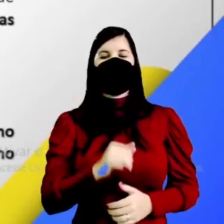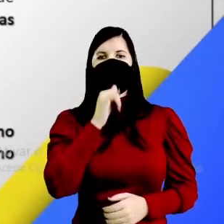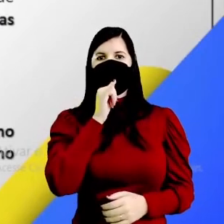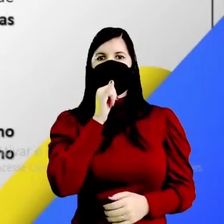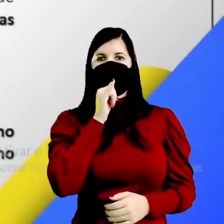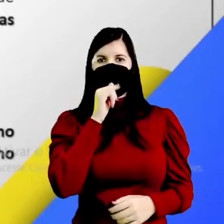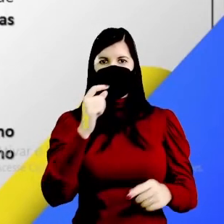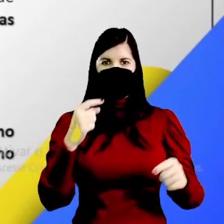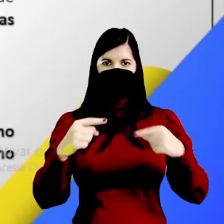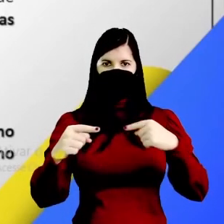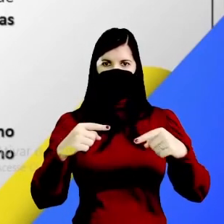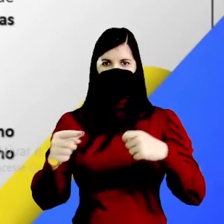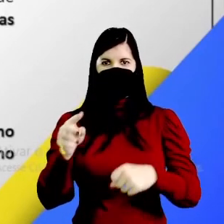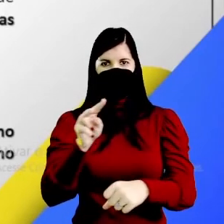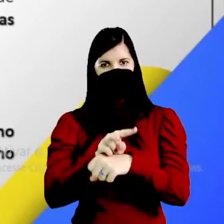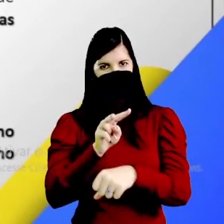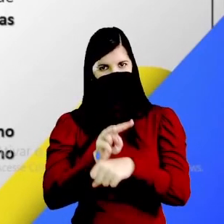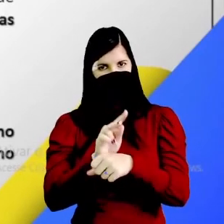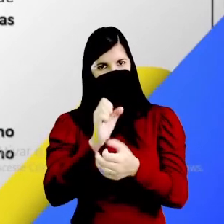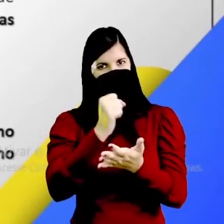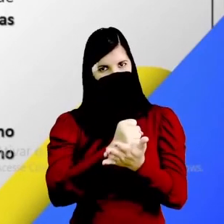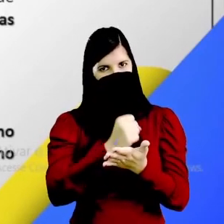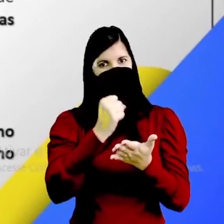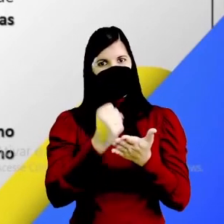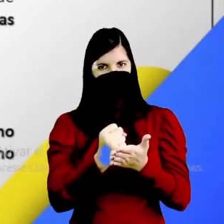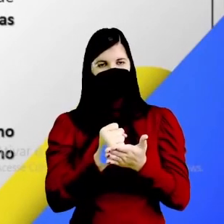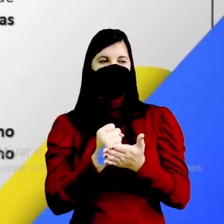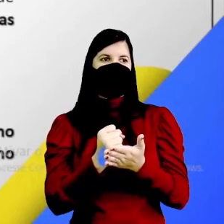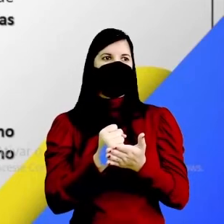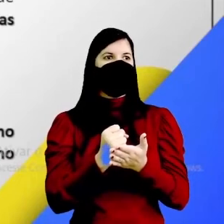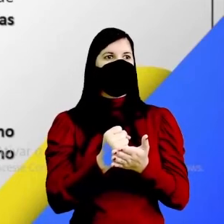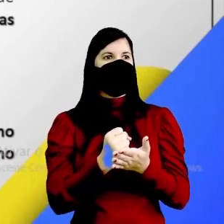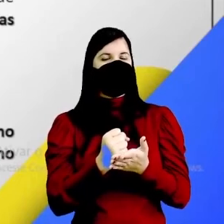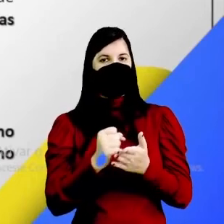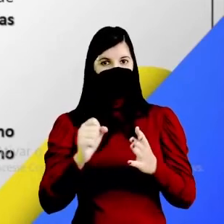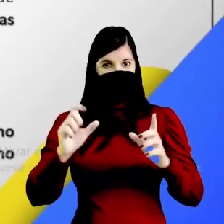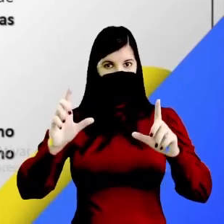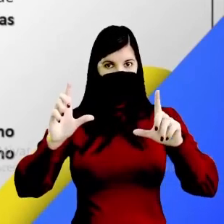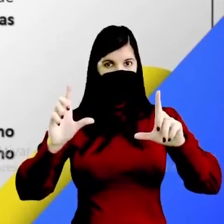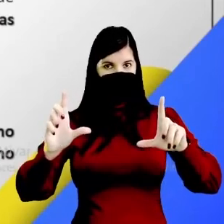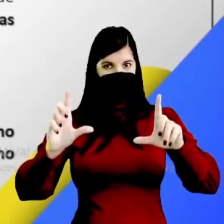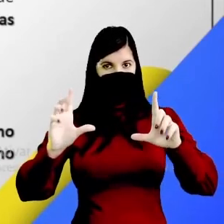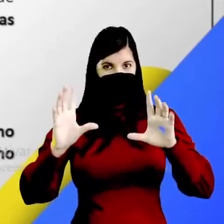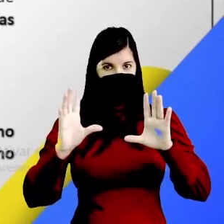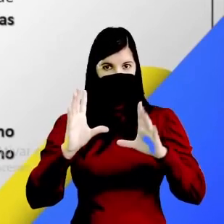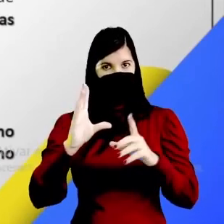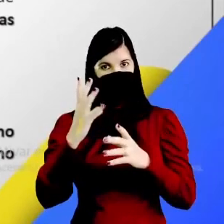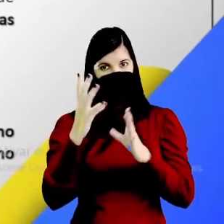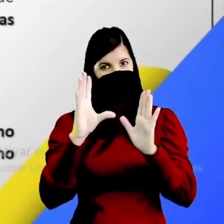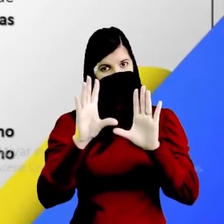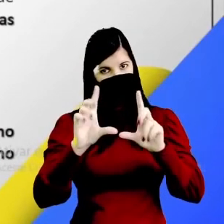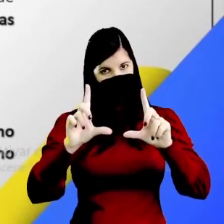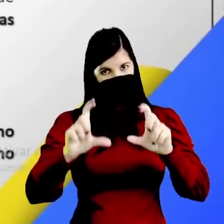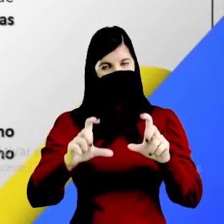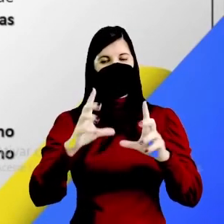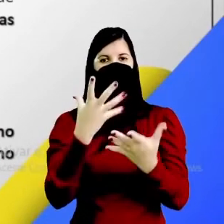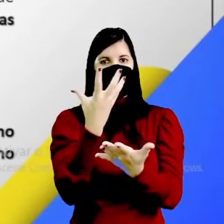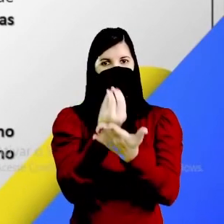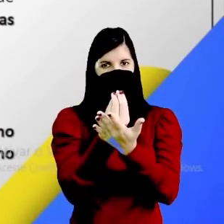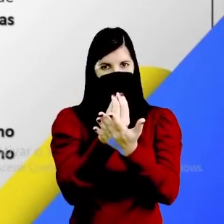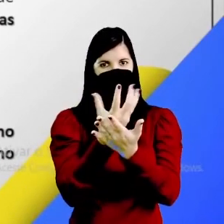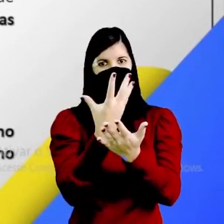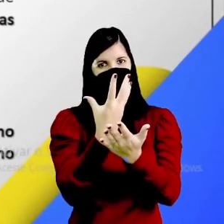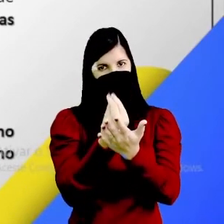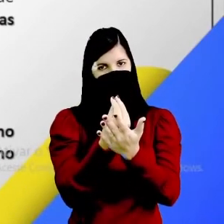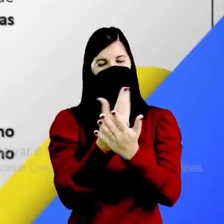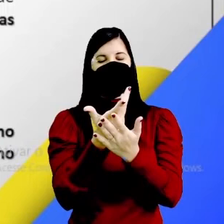de preservação documental. Dá um print aqui nessa tela, porque aí você já se baseia no que é que eu estou querendo te dizer. Mas ficou com